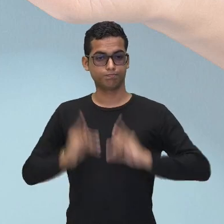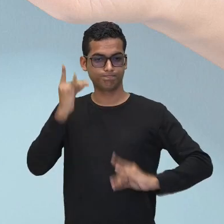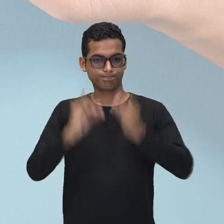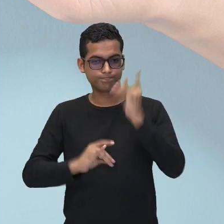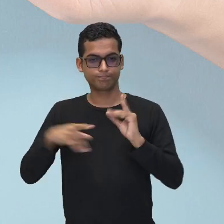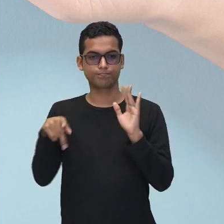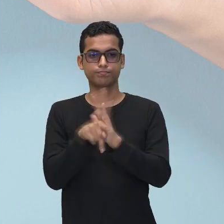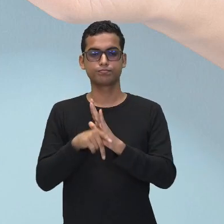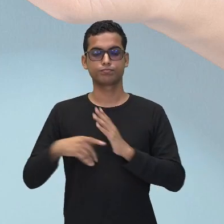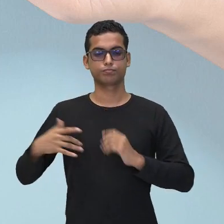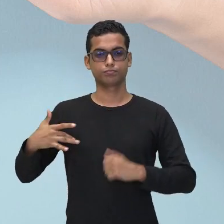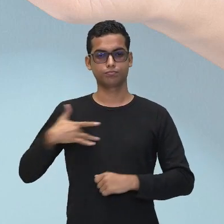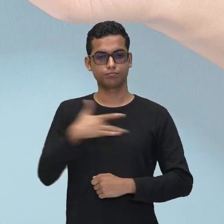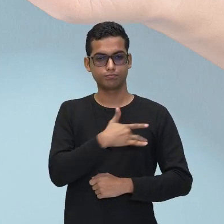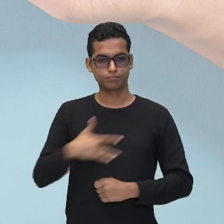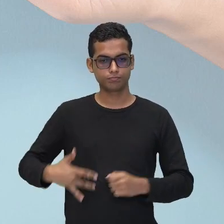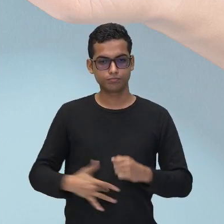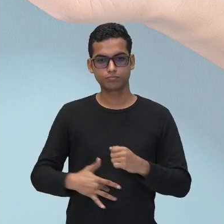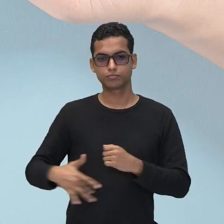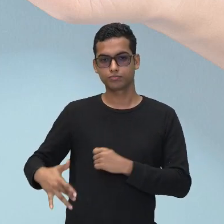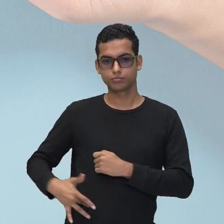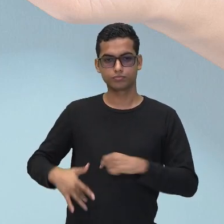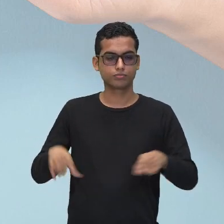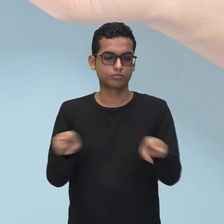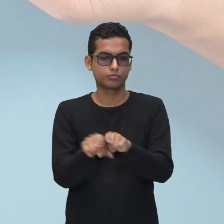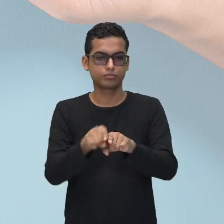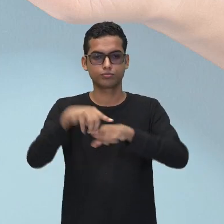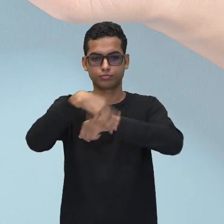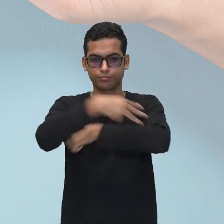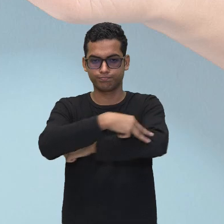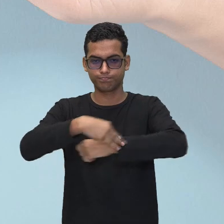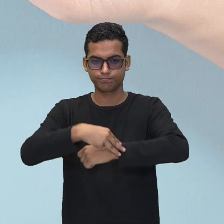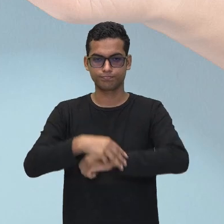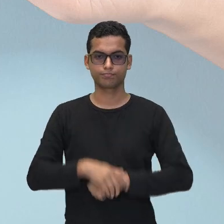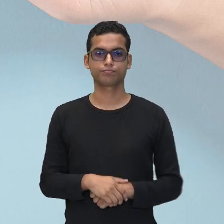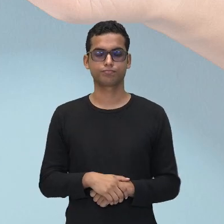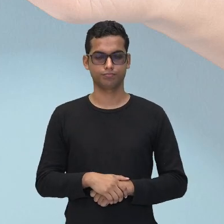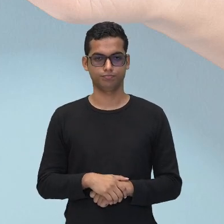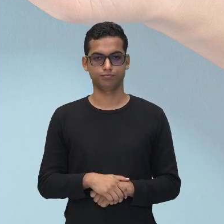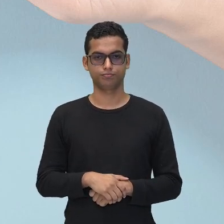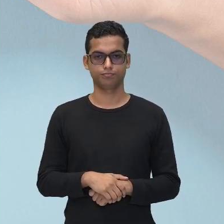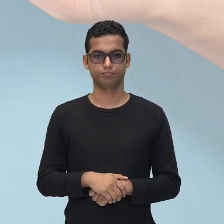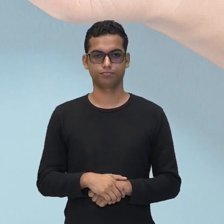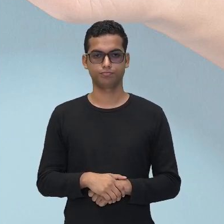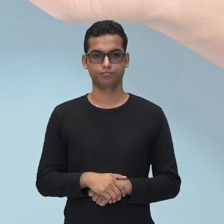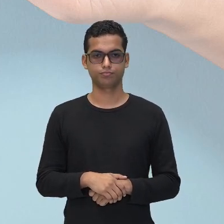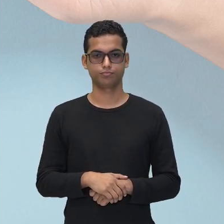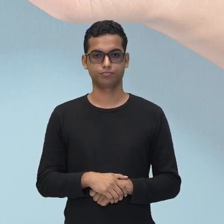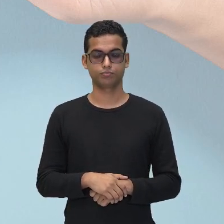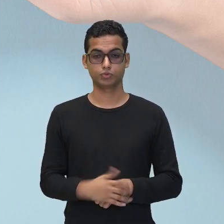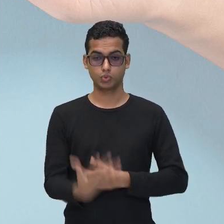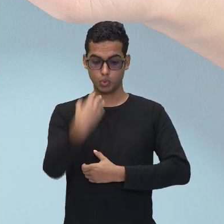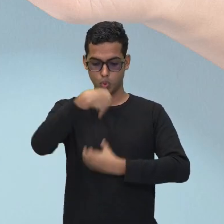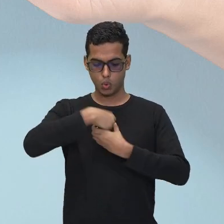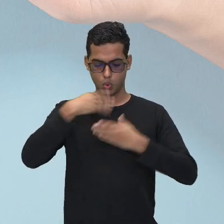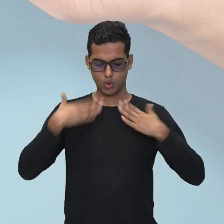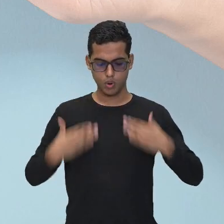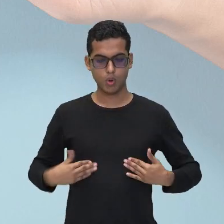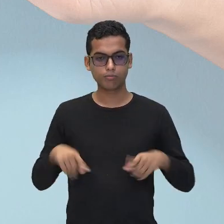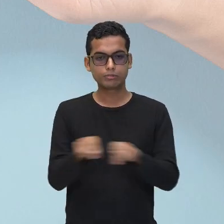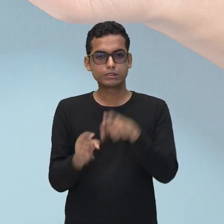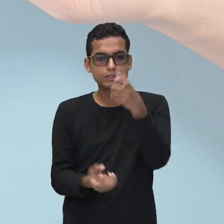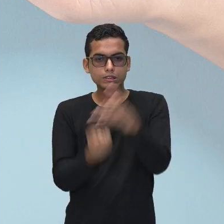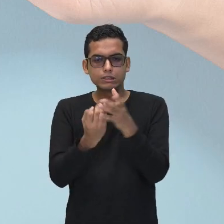diabetes, nós temos que lembrar que o nosso corpo ele produz um hormônio chamado insulina, que tem como principal função manter